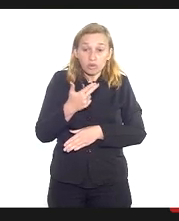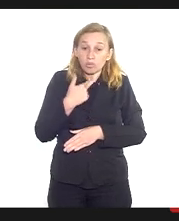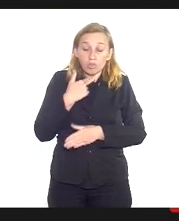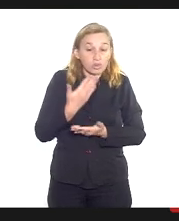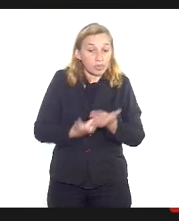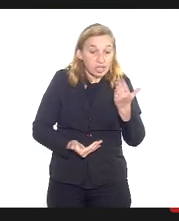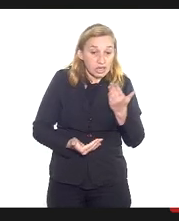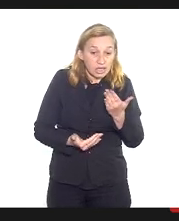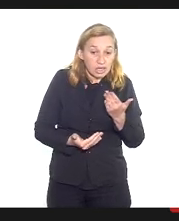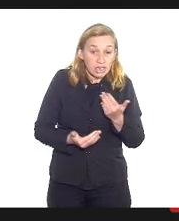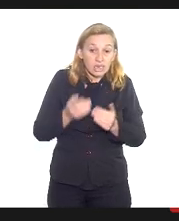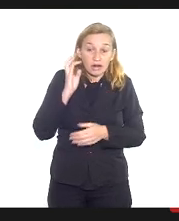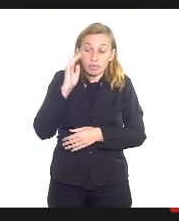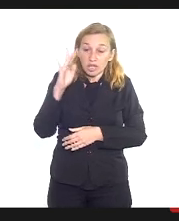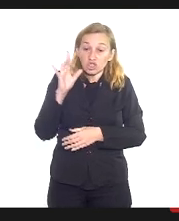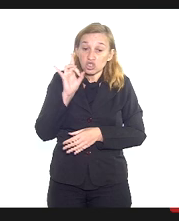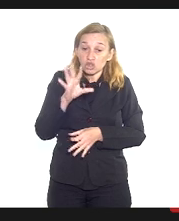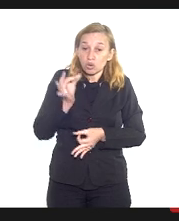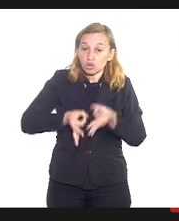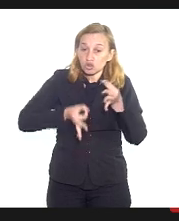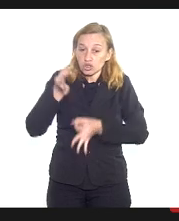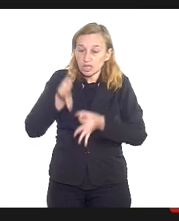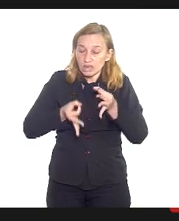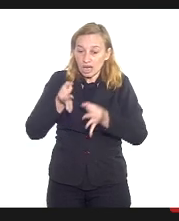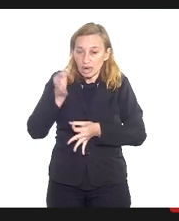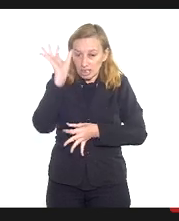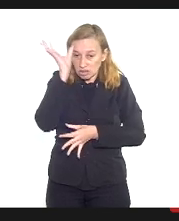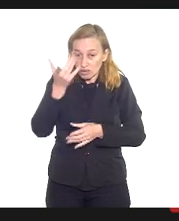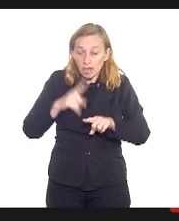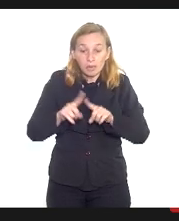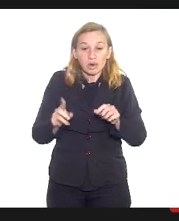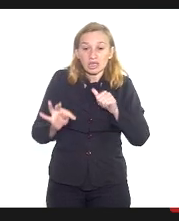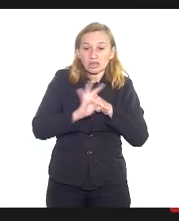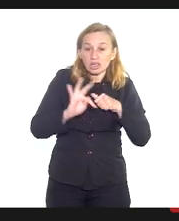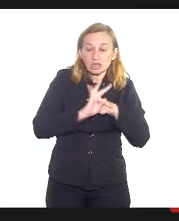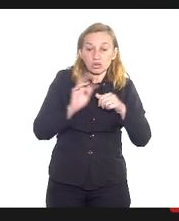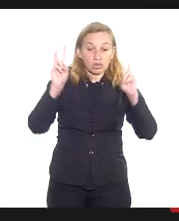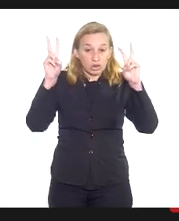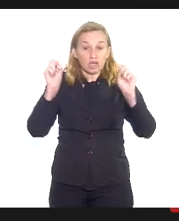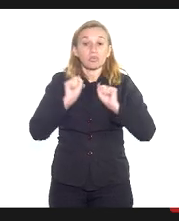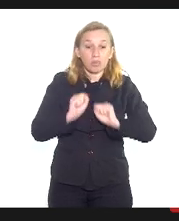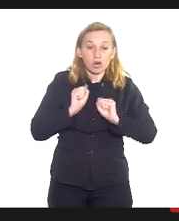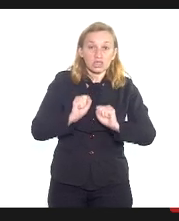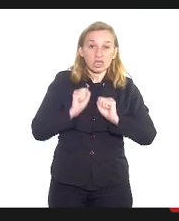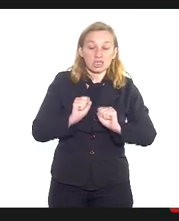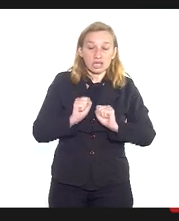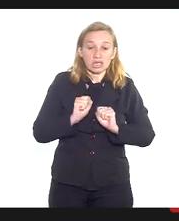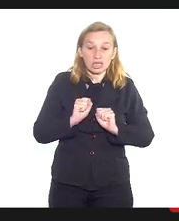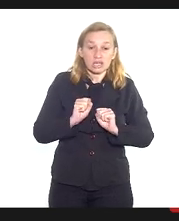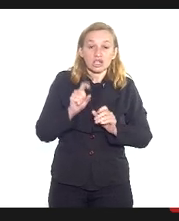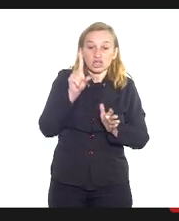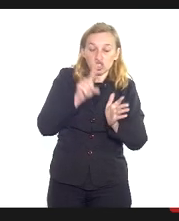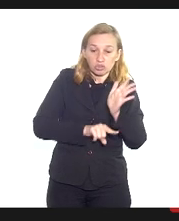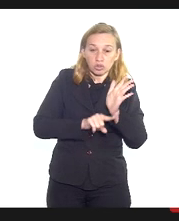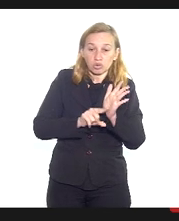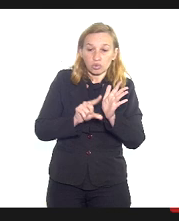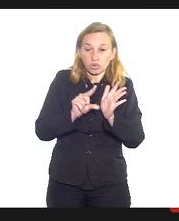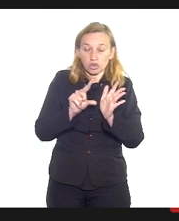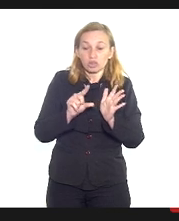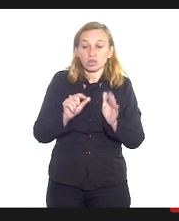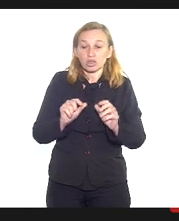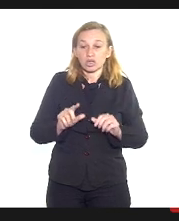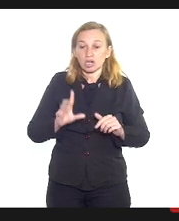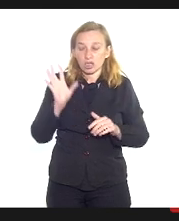embora a gente imagine que esteja no judiciário, existem questões técnicas por trás dela que podem, sim, ser, vamos dizer assim, dirimidas.